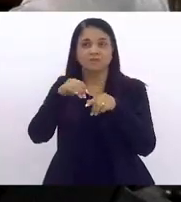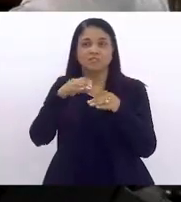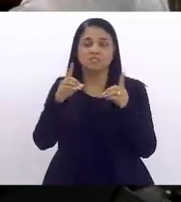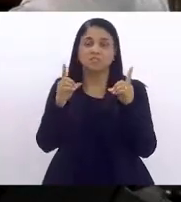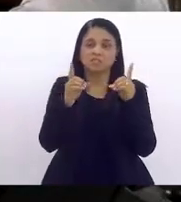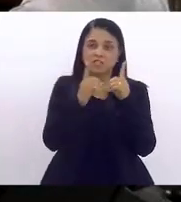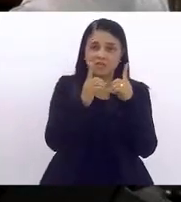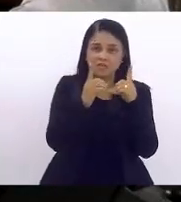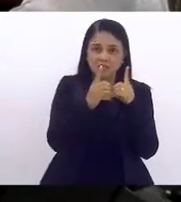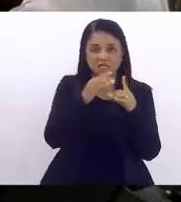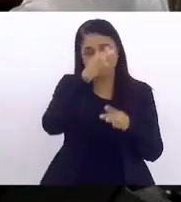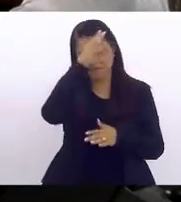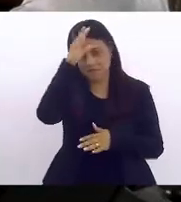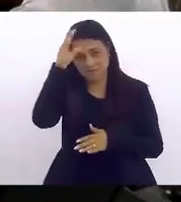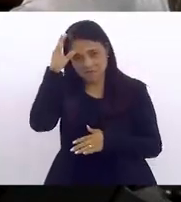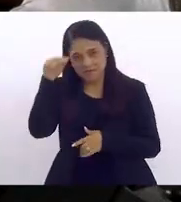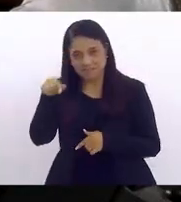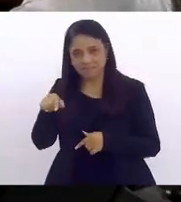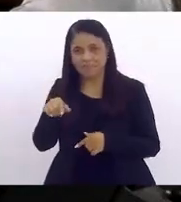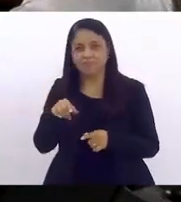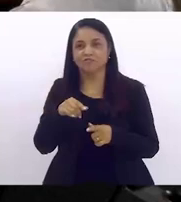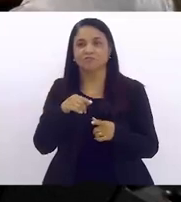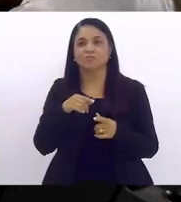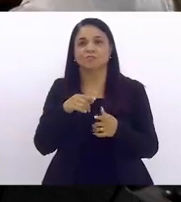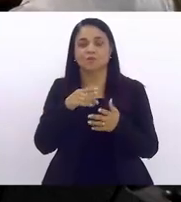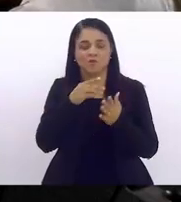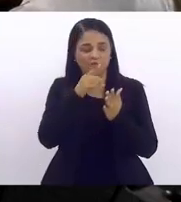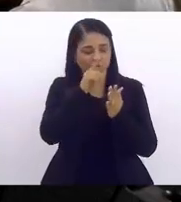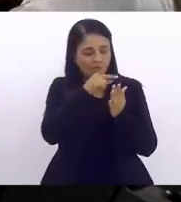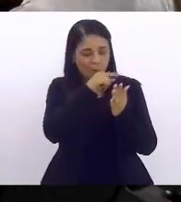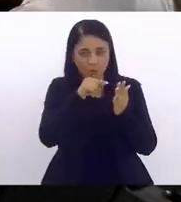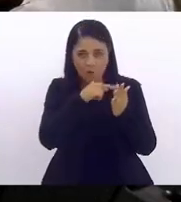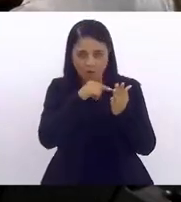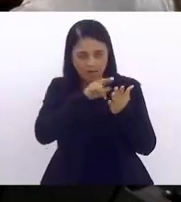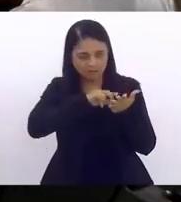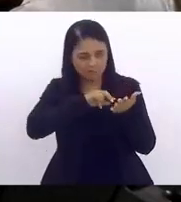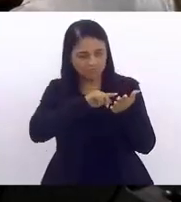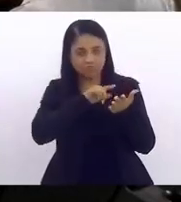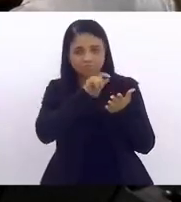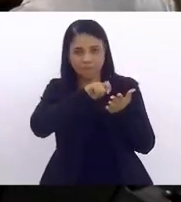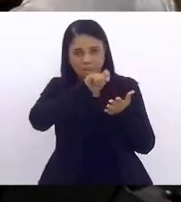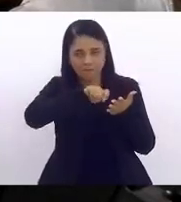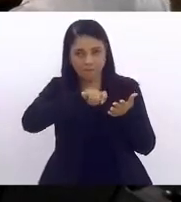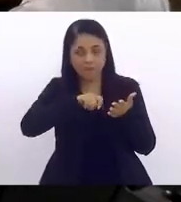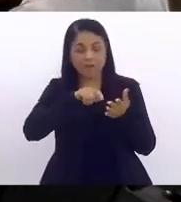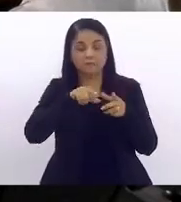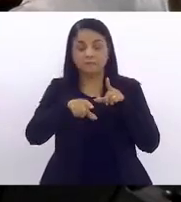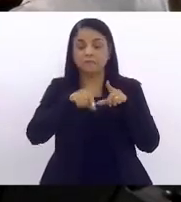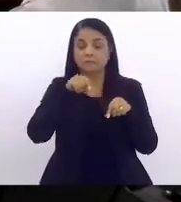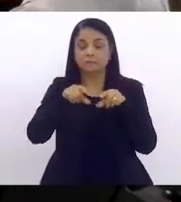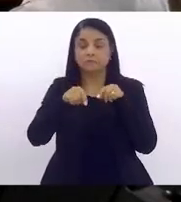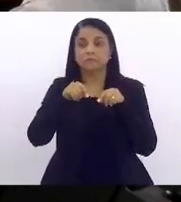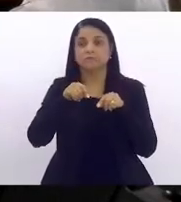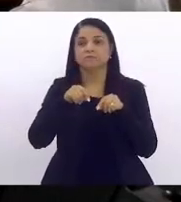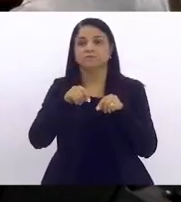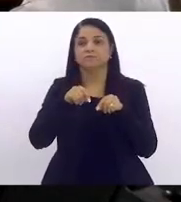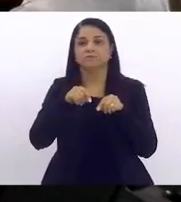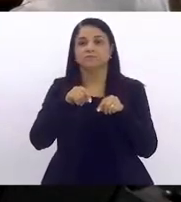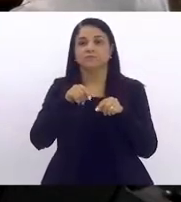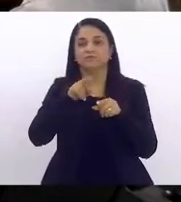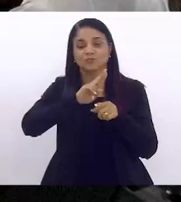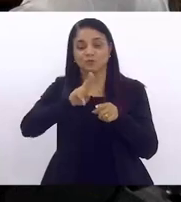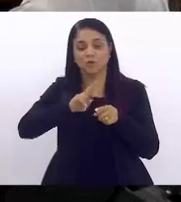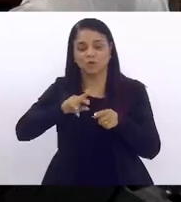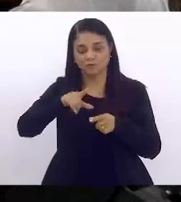clientes ou por outras doulas num formulário. E aí as mais citadas a gente trouxe para cá. E aqui,